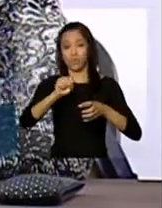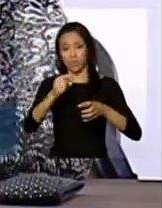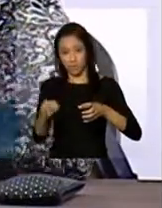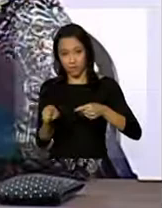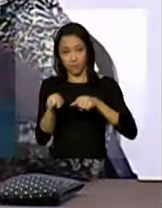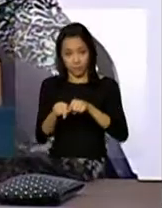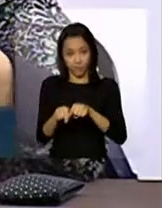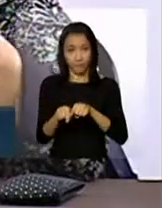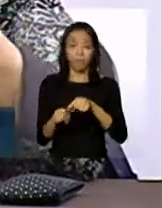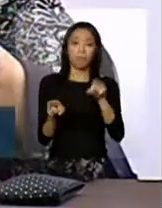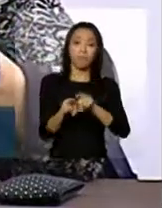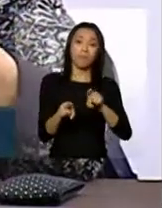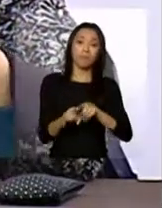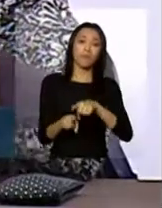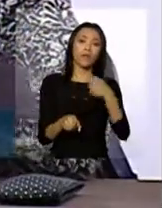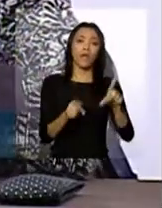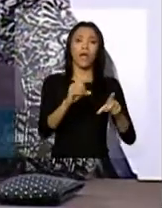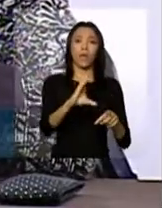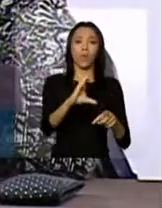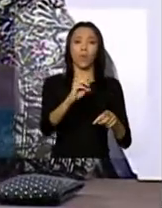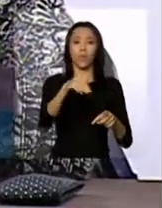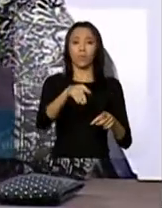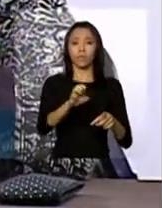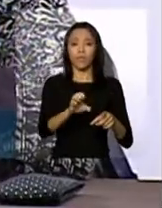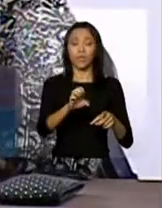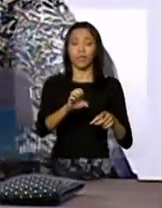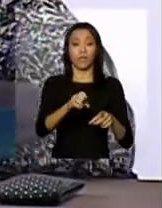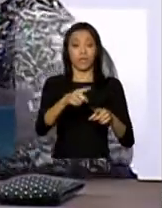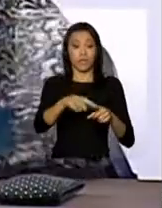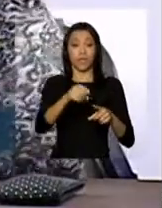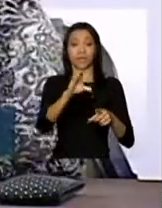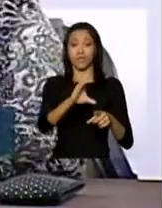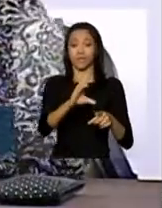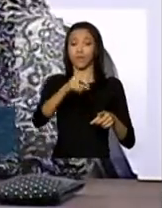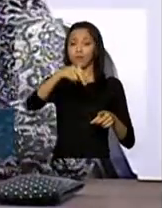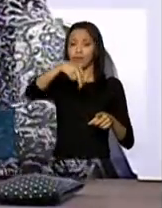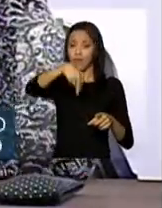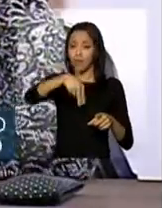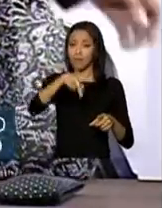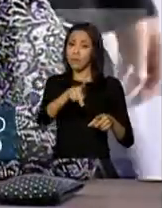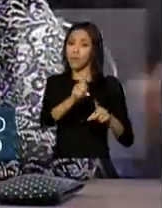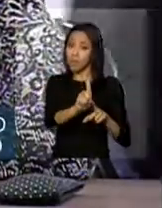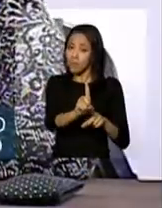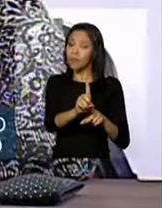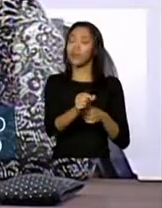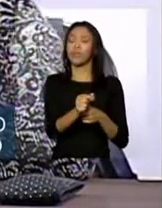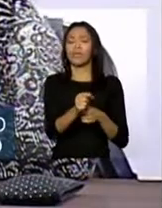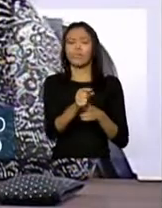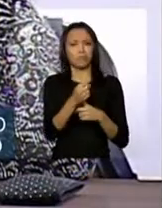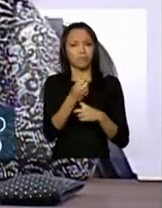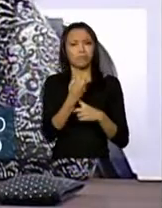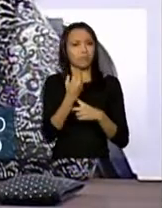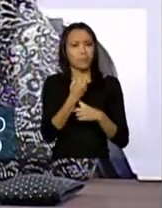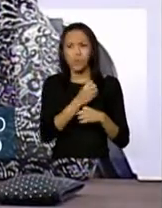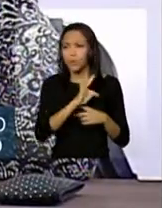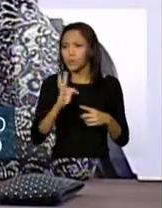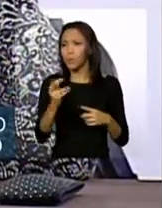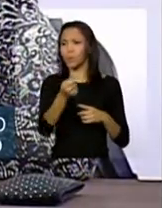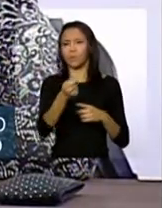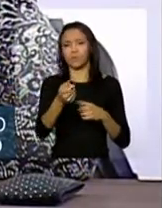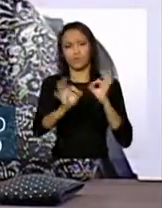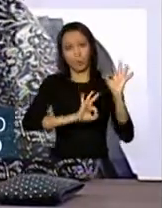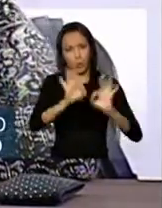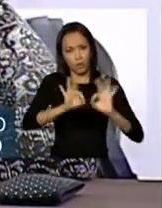ao Comitê Executivo da CNPD, que soube muito bem levar em todas as conferências que